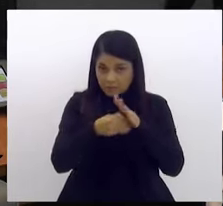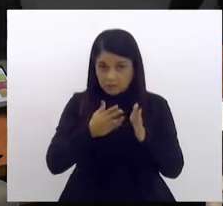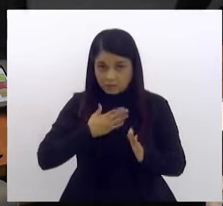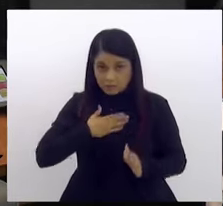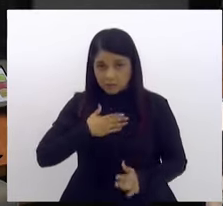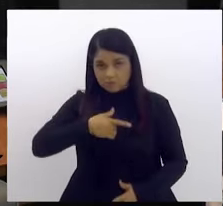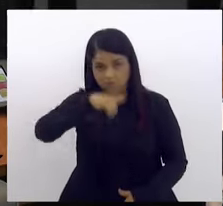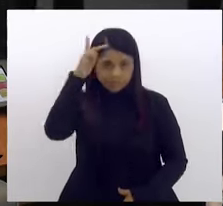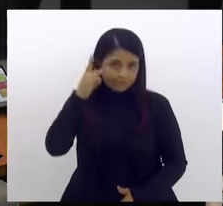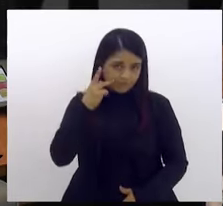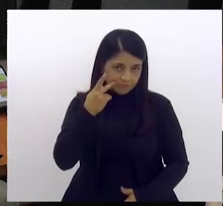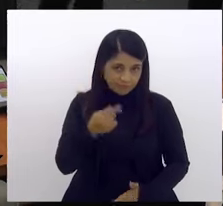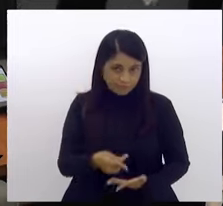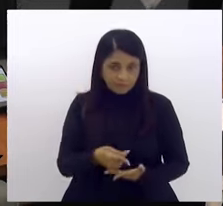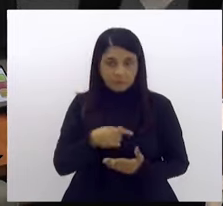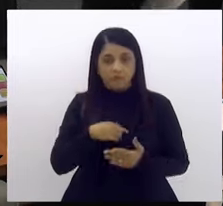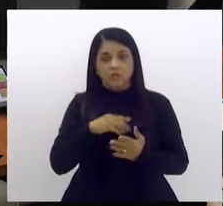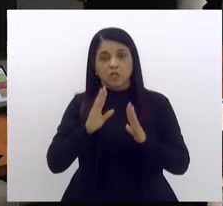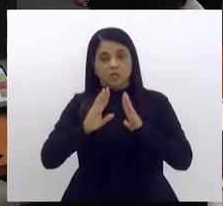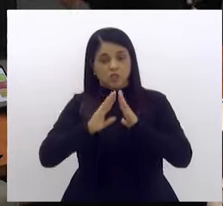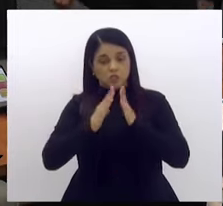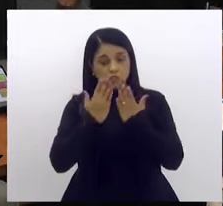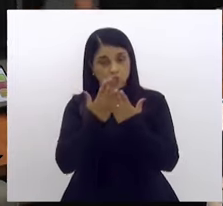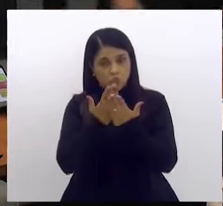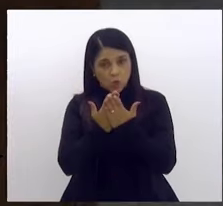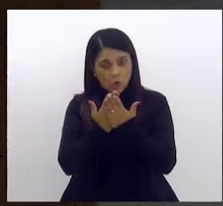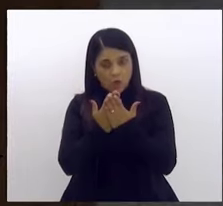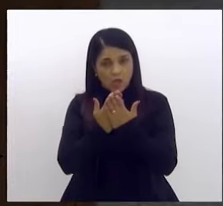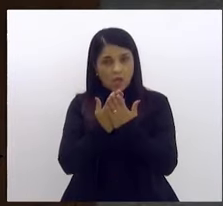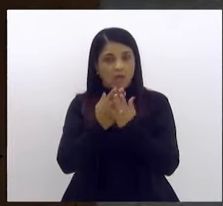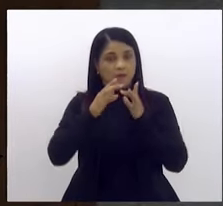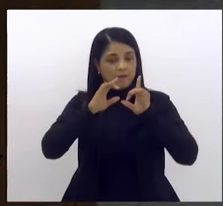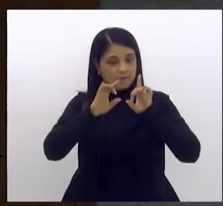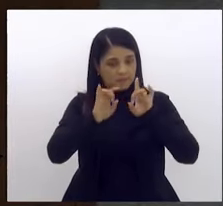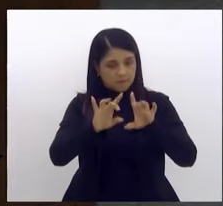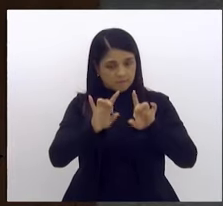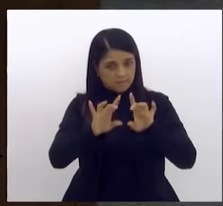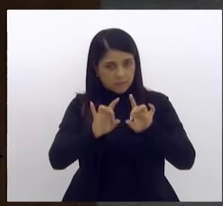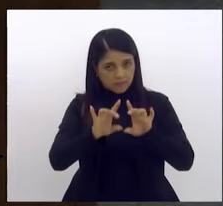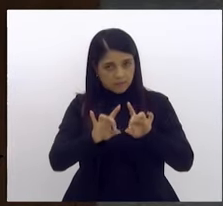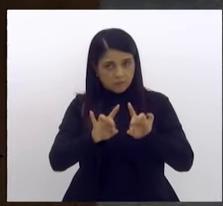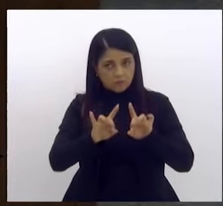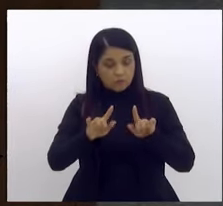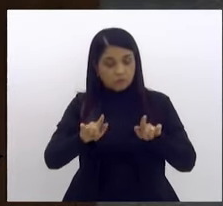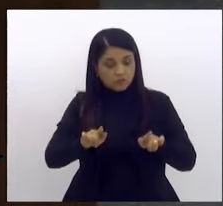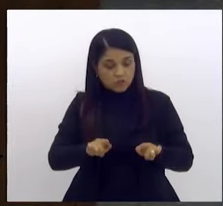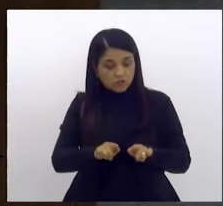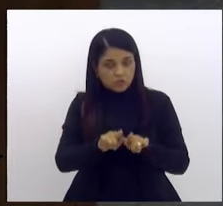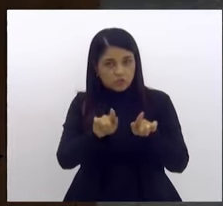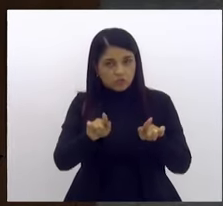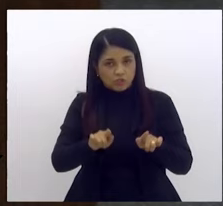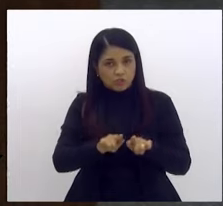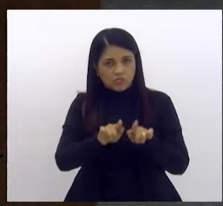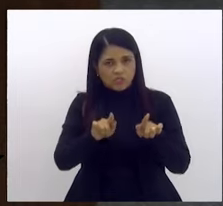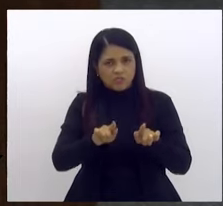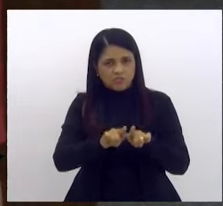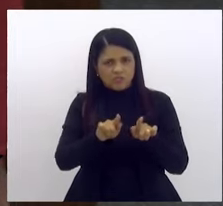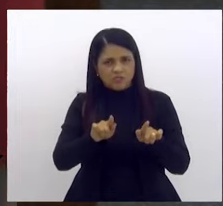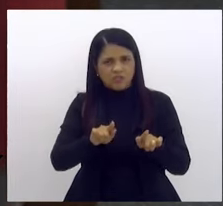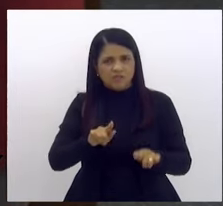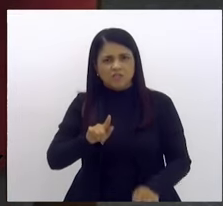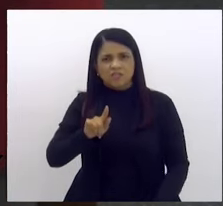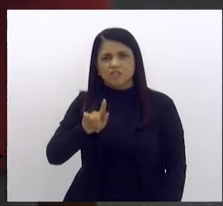para trocar a Escola Especial de Gênios para a Escola Especial